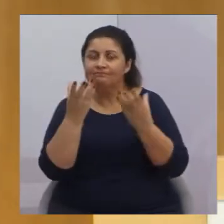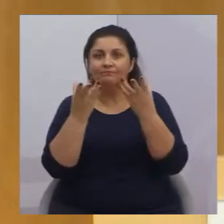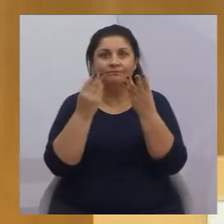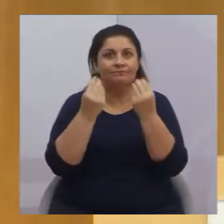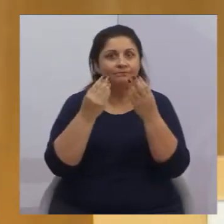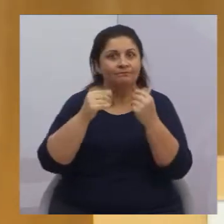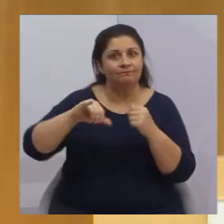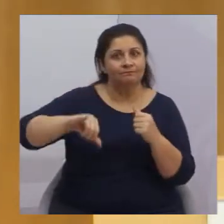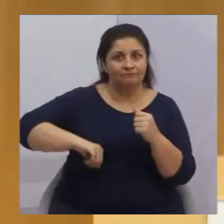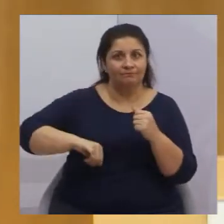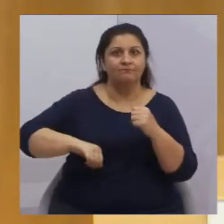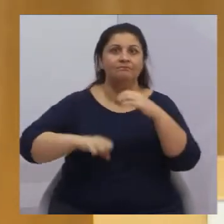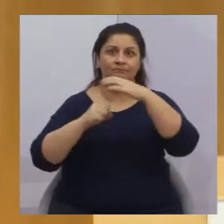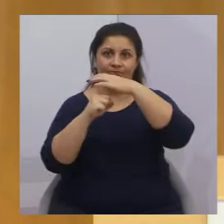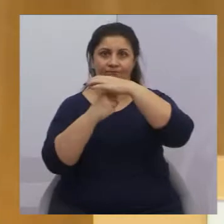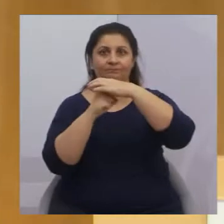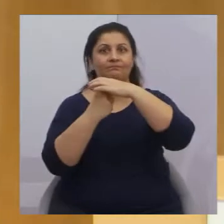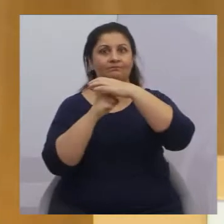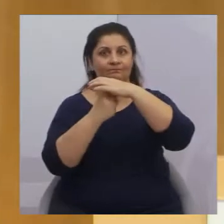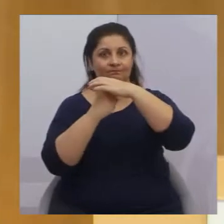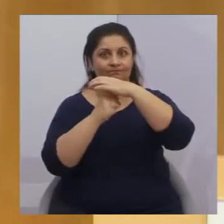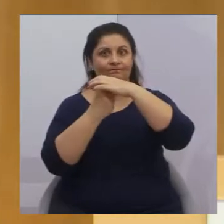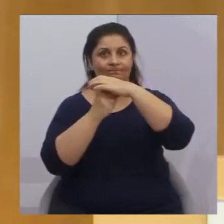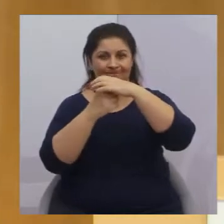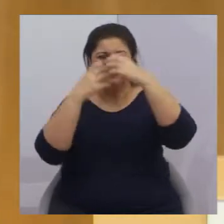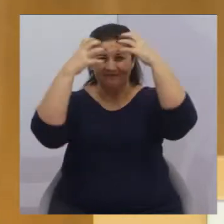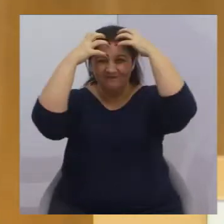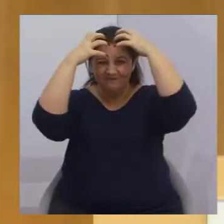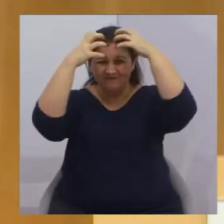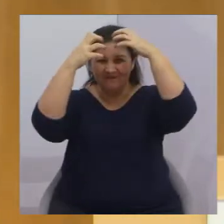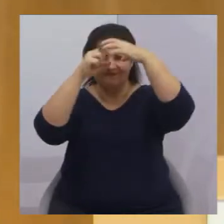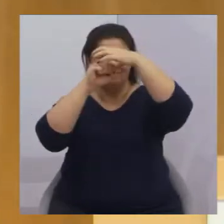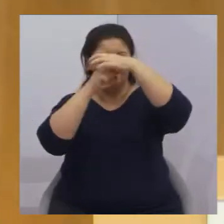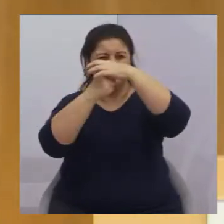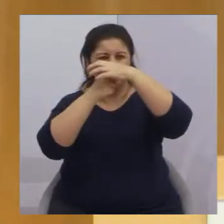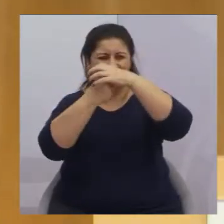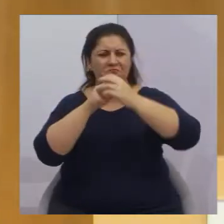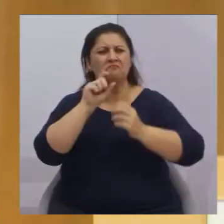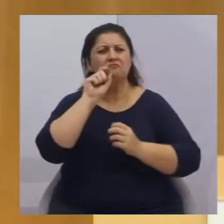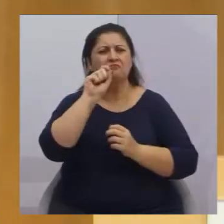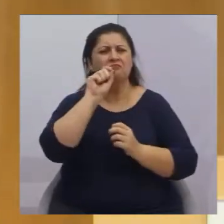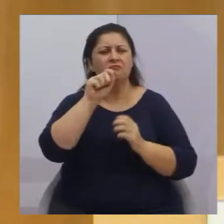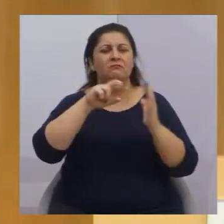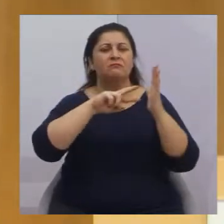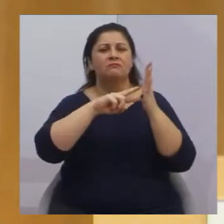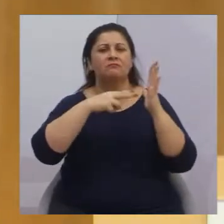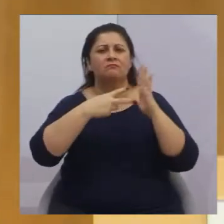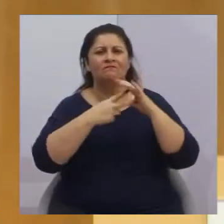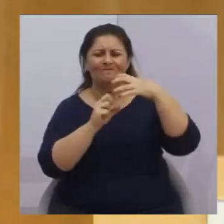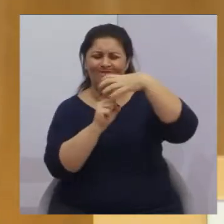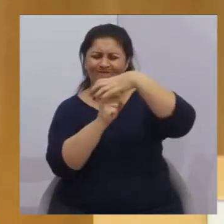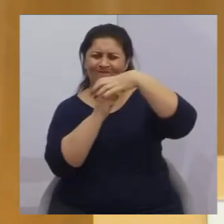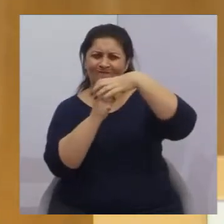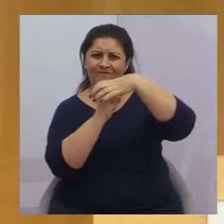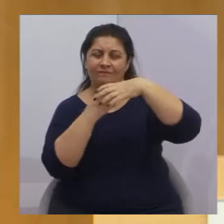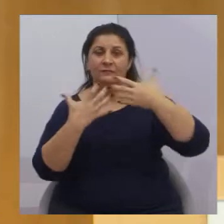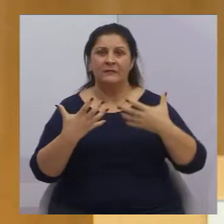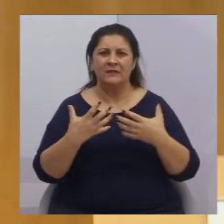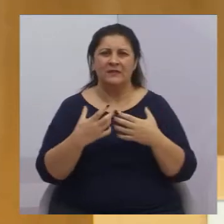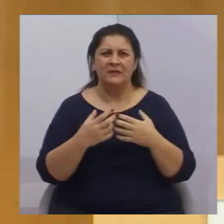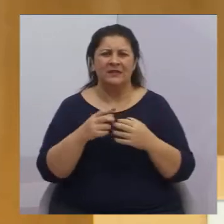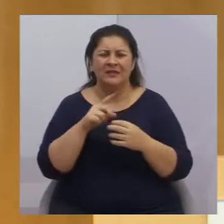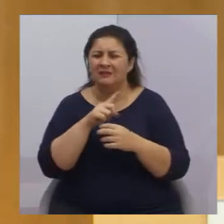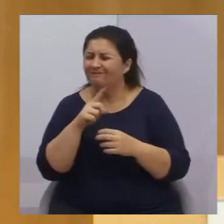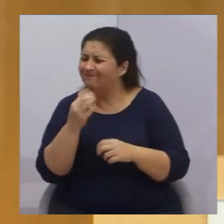bastante acometidos pela síndrome de burnout, né? O que seria a síndrome de burnout, então, em si? Um